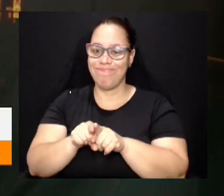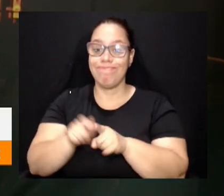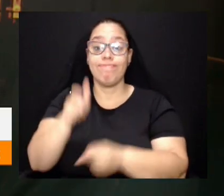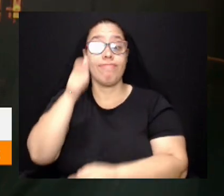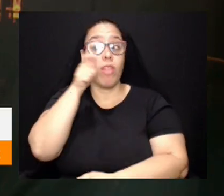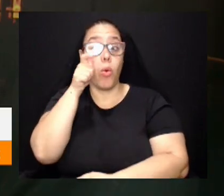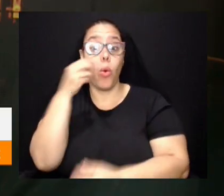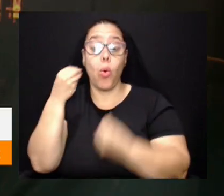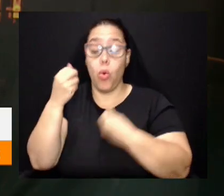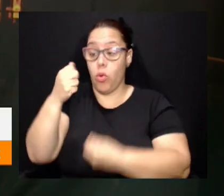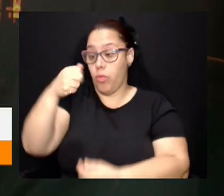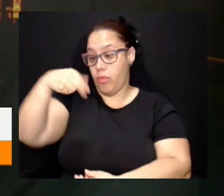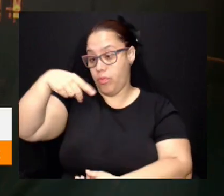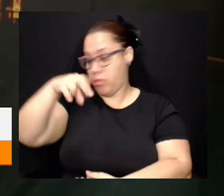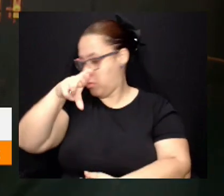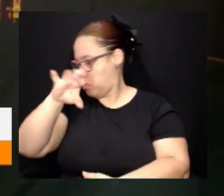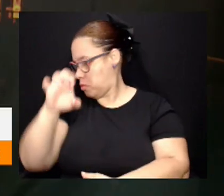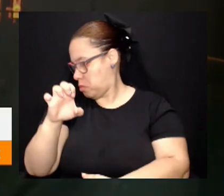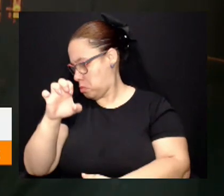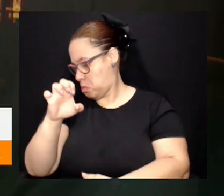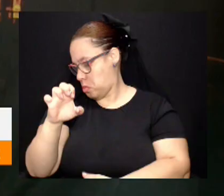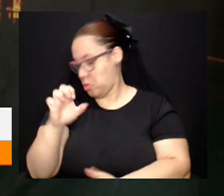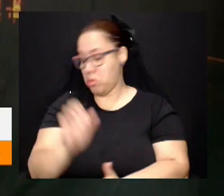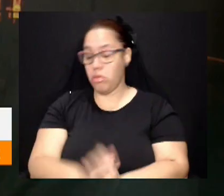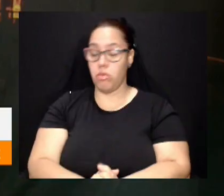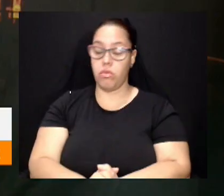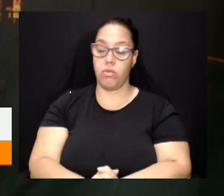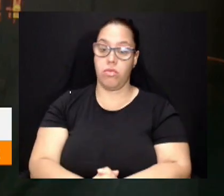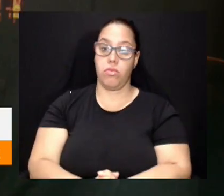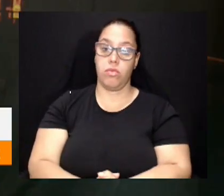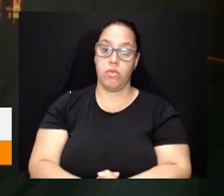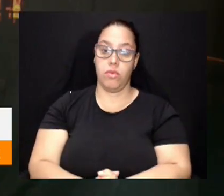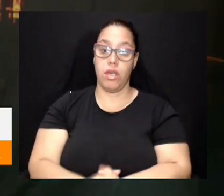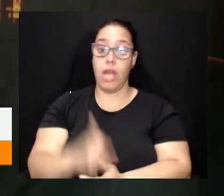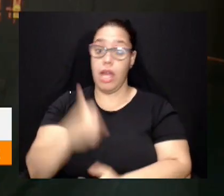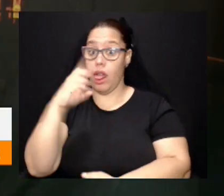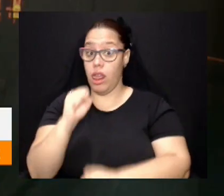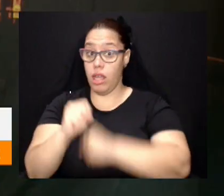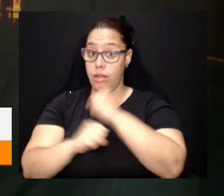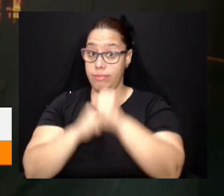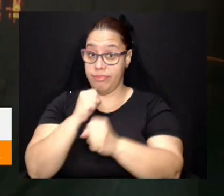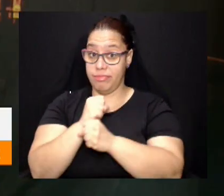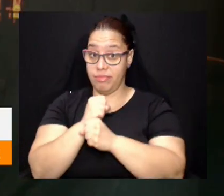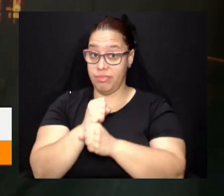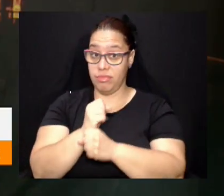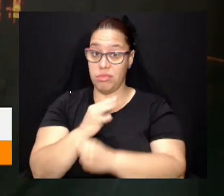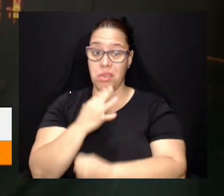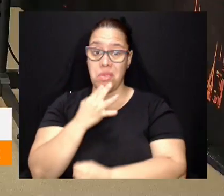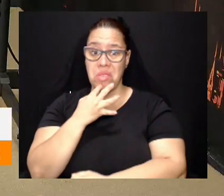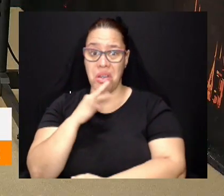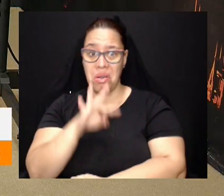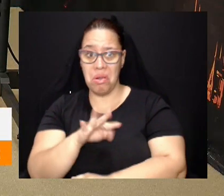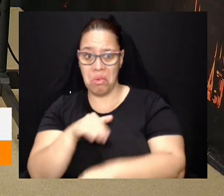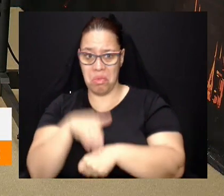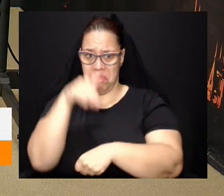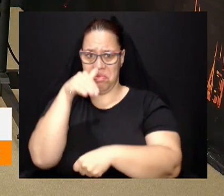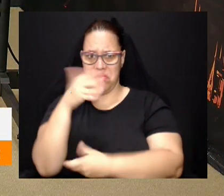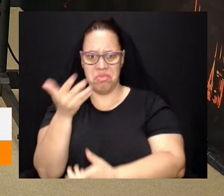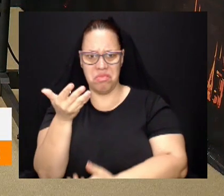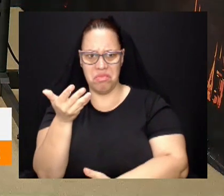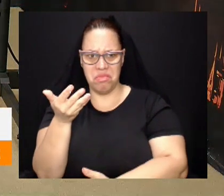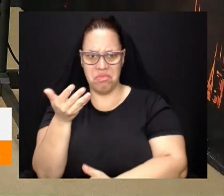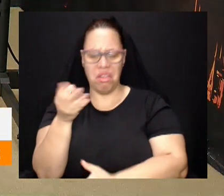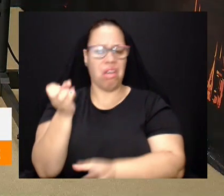diz que a gente daqui 10 anos não está se conhecendo mais. Então como é que a gente faz para se atualizar